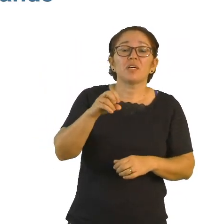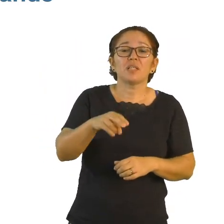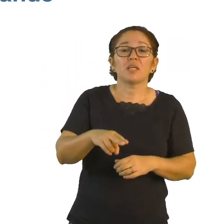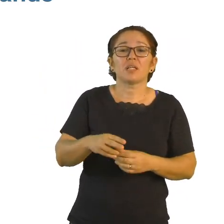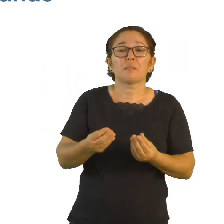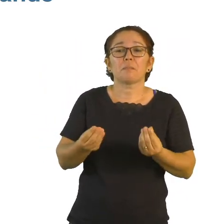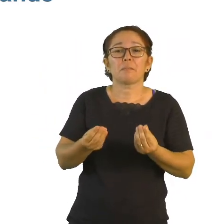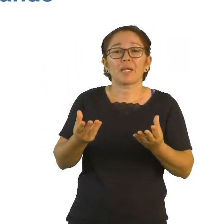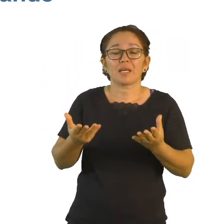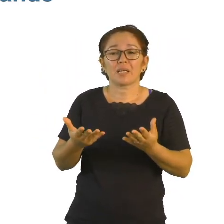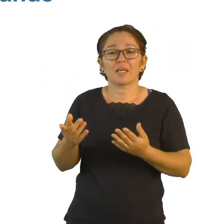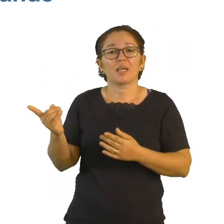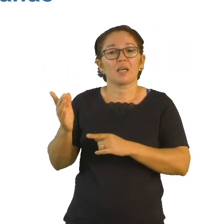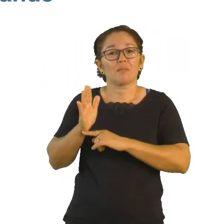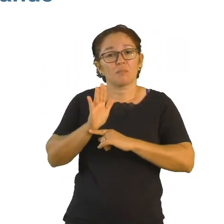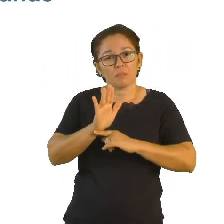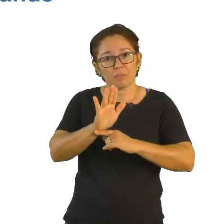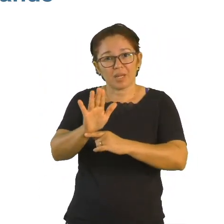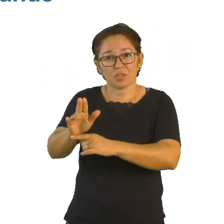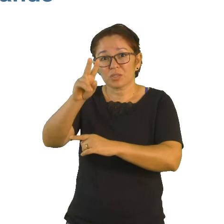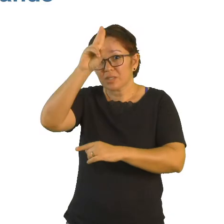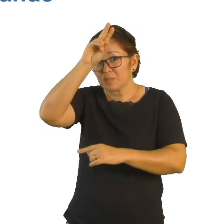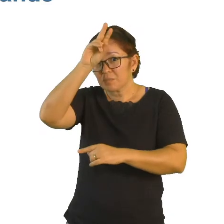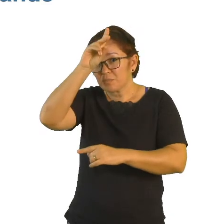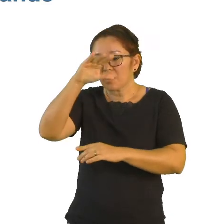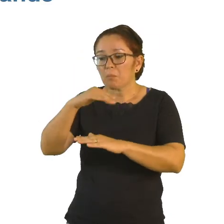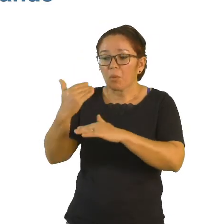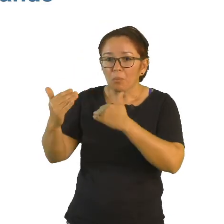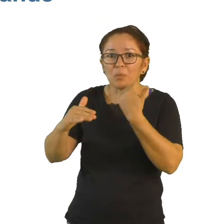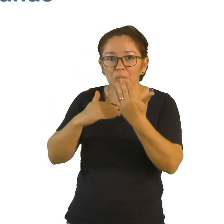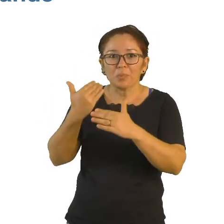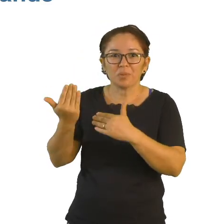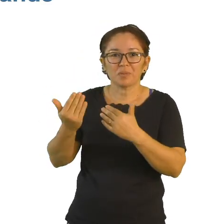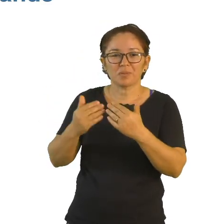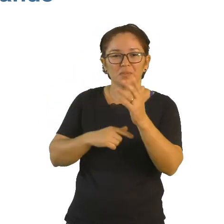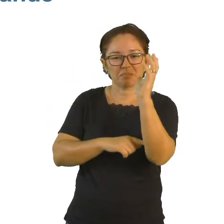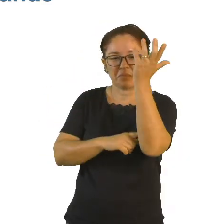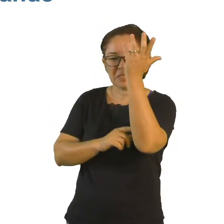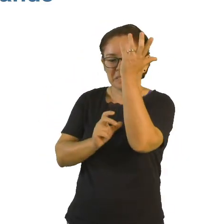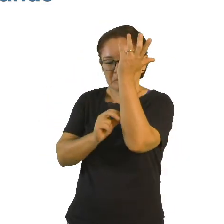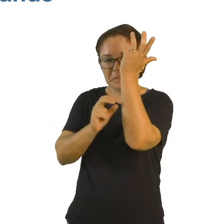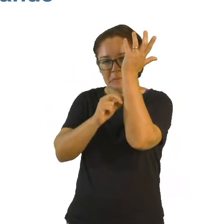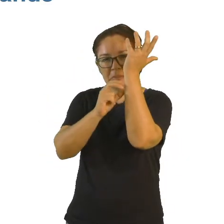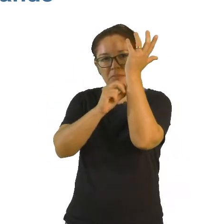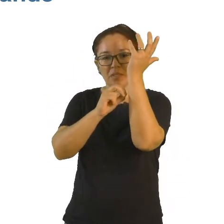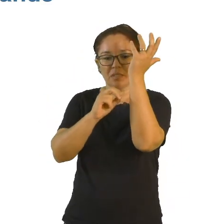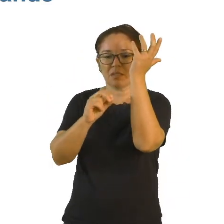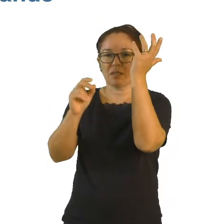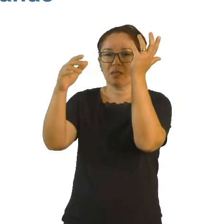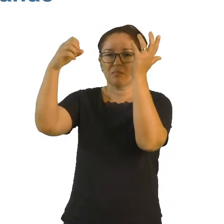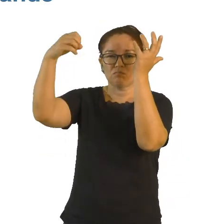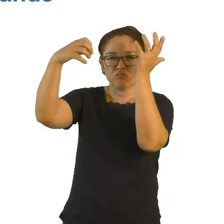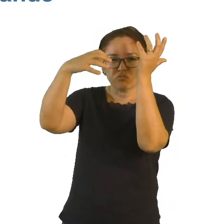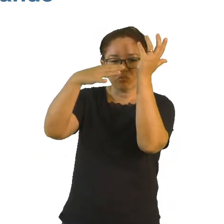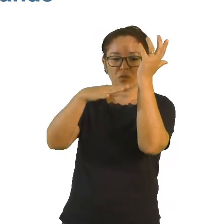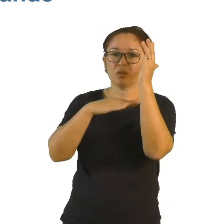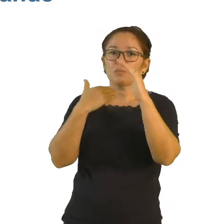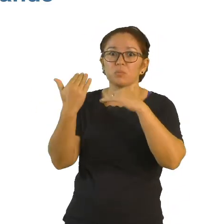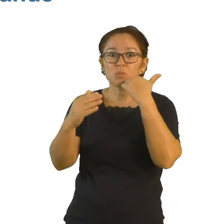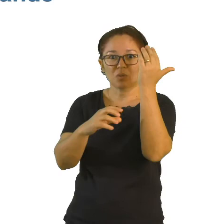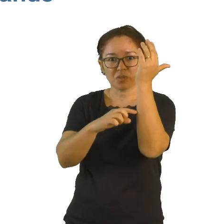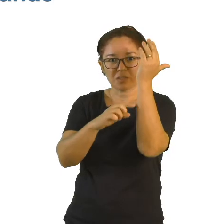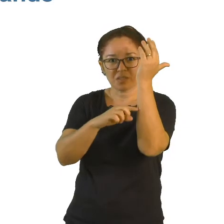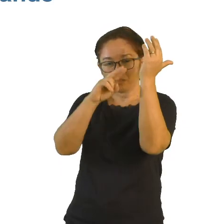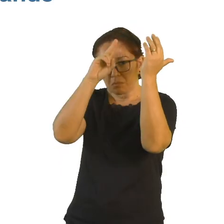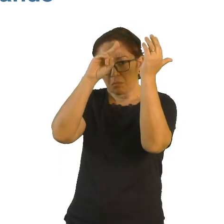nessa função. No entanto, sua utilização continua trazendo consequências